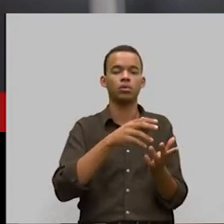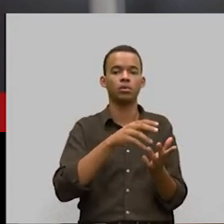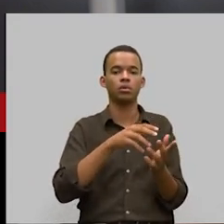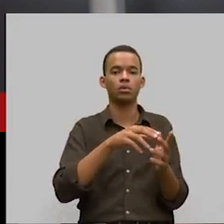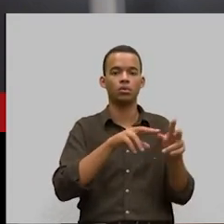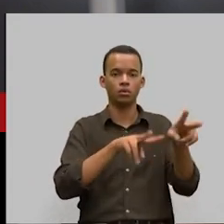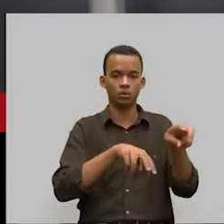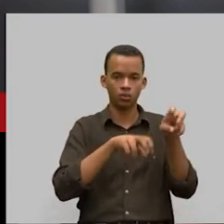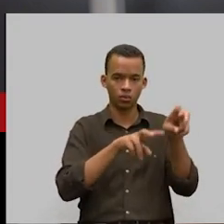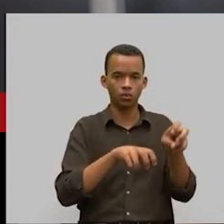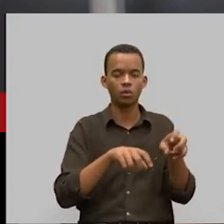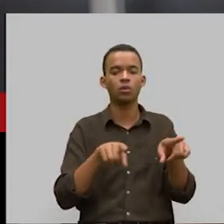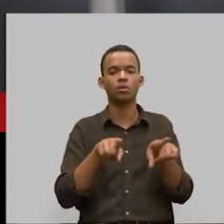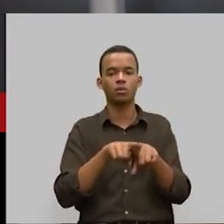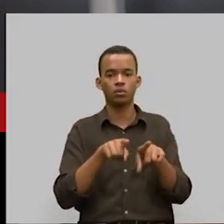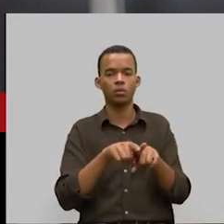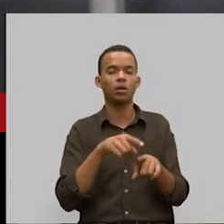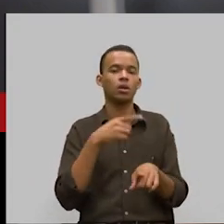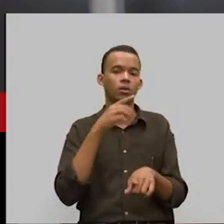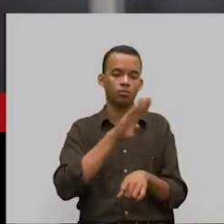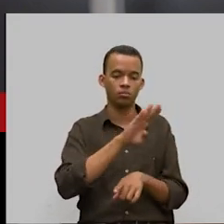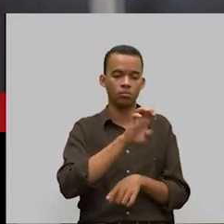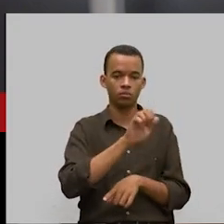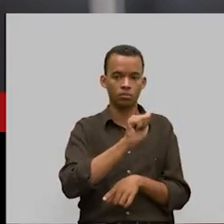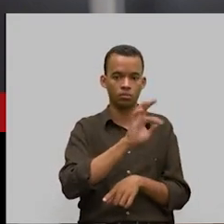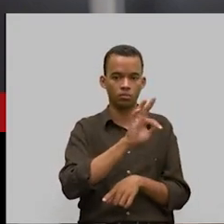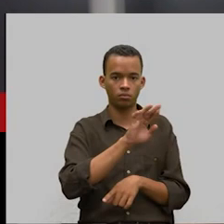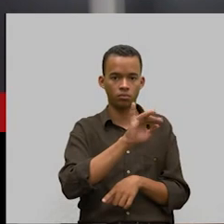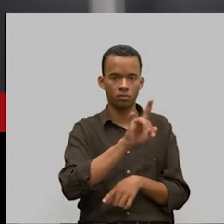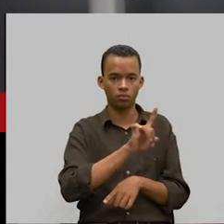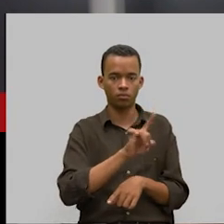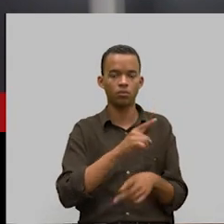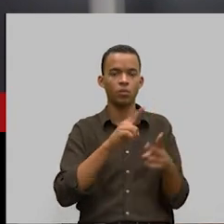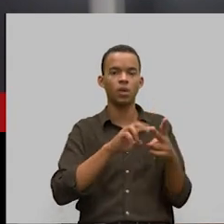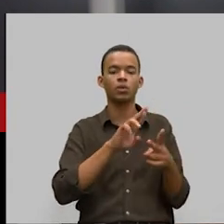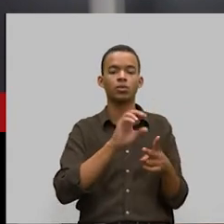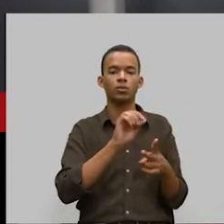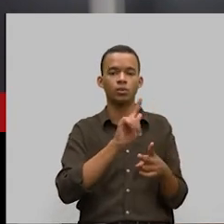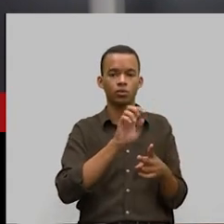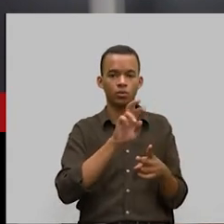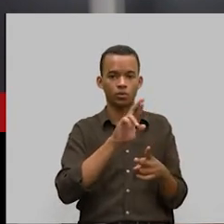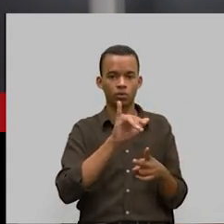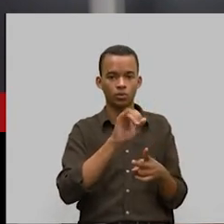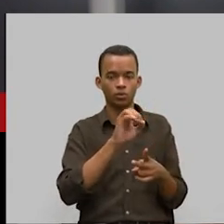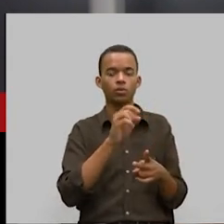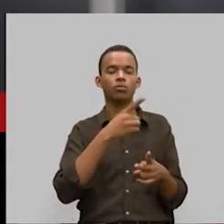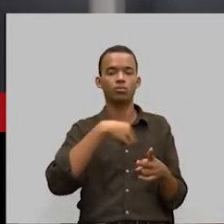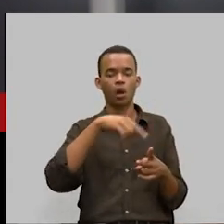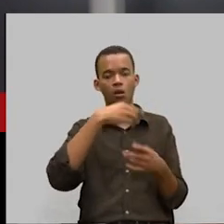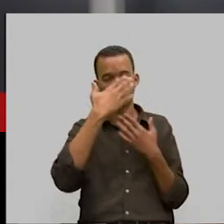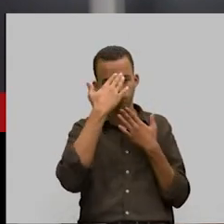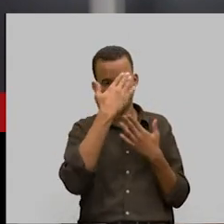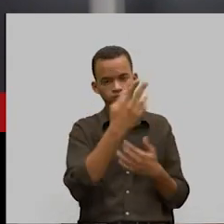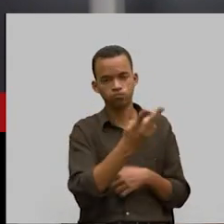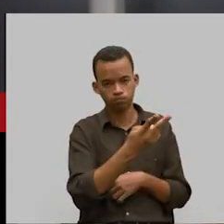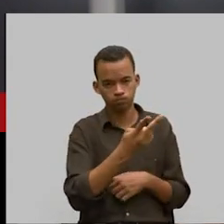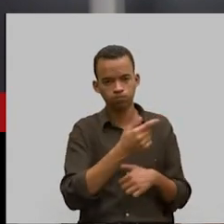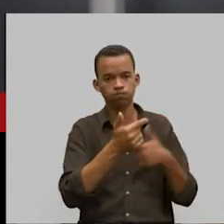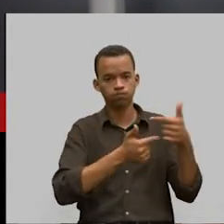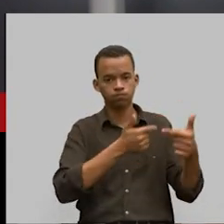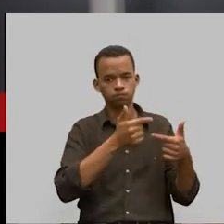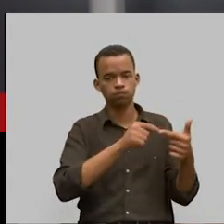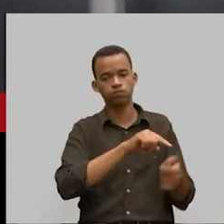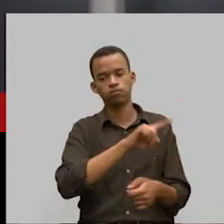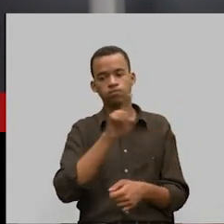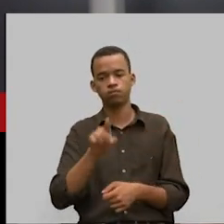juntamente com o Rogério Correa tem atuado e a gente externa aqui nesse momento a nossa gratidão e também o